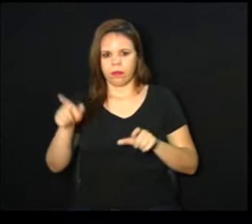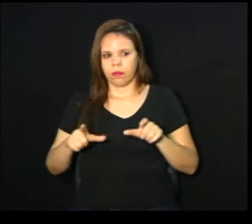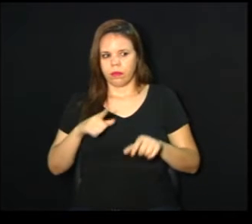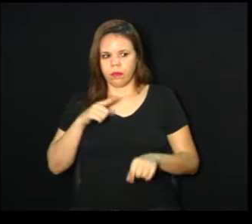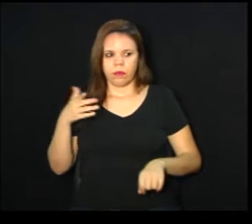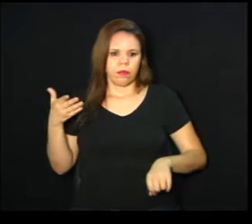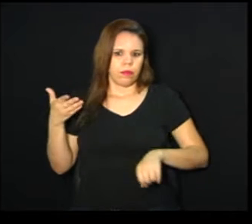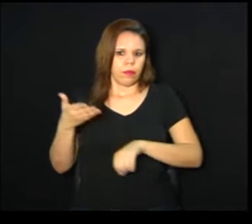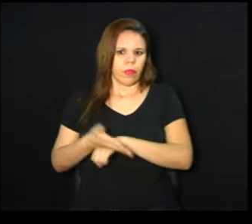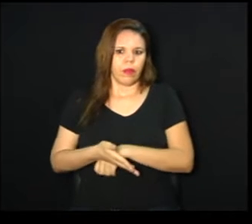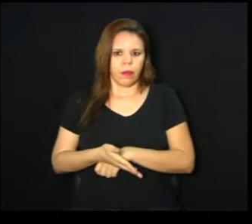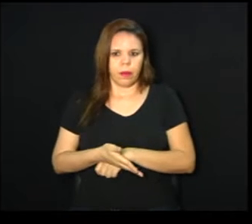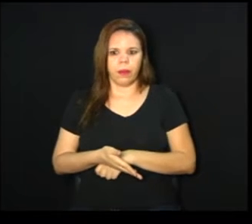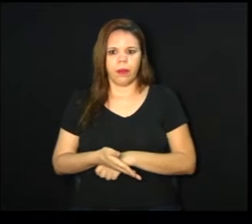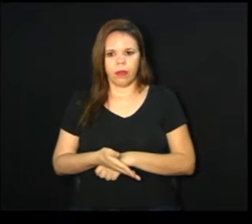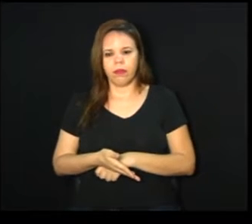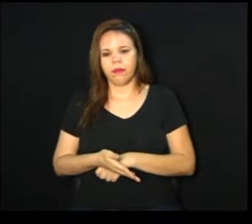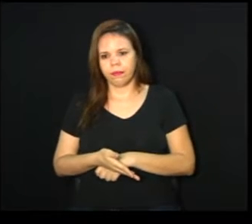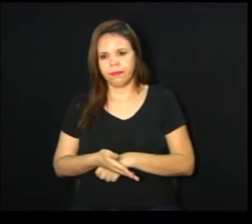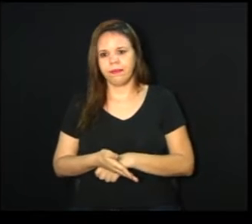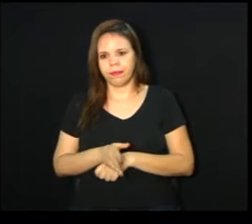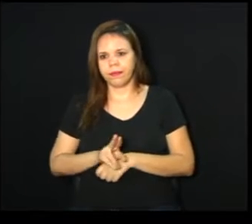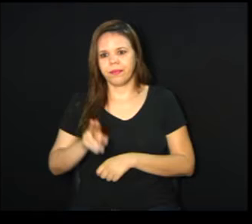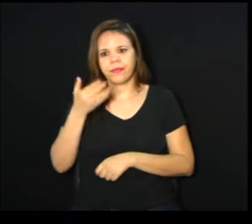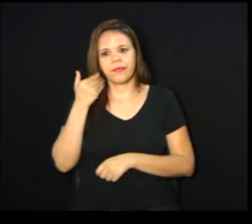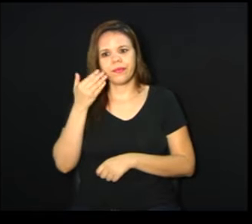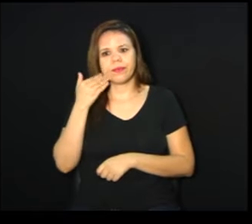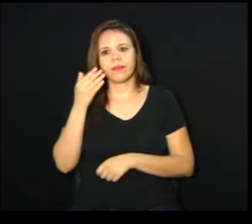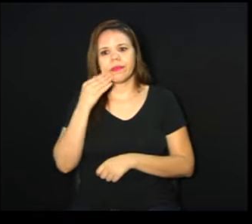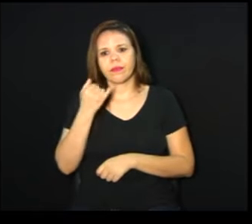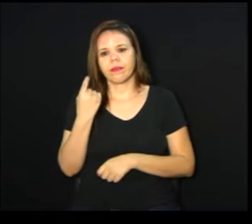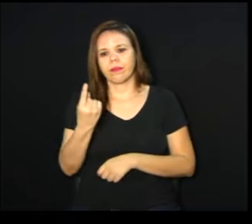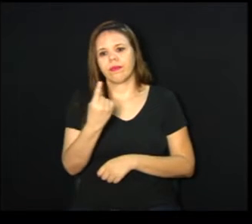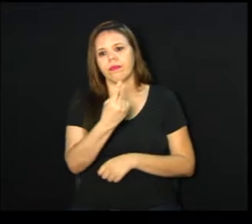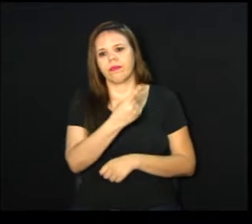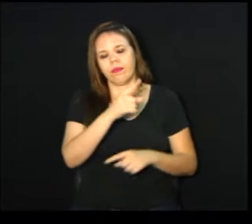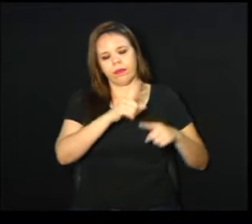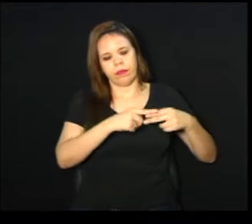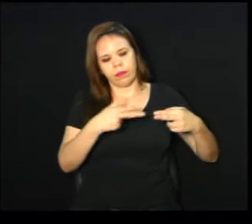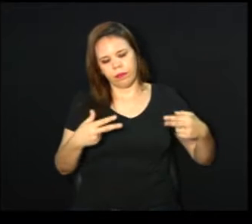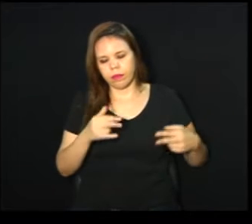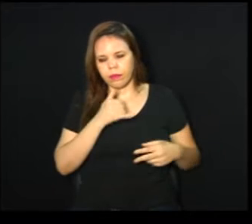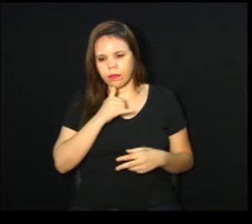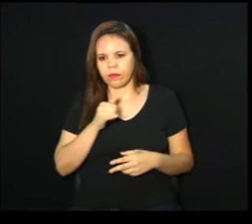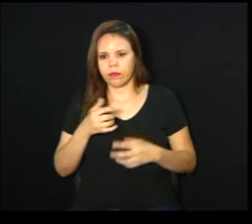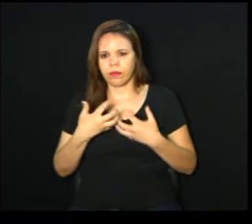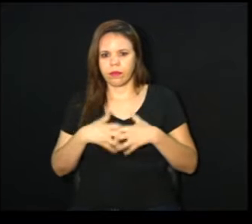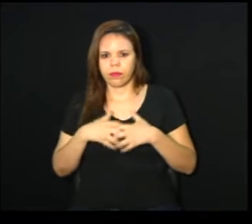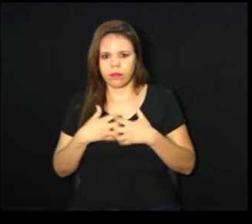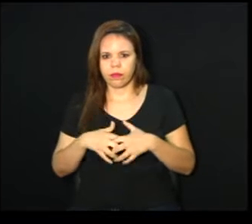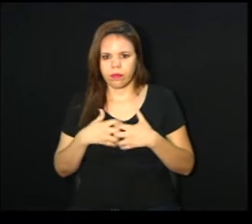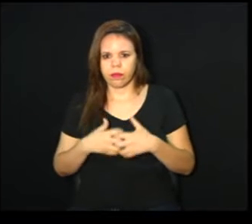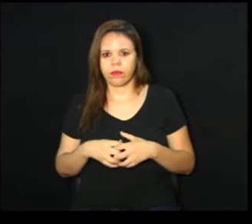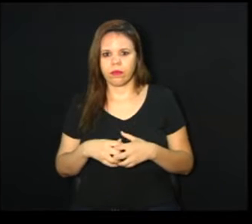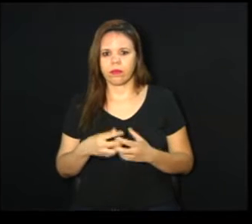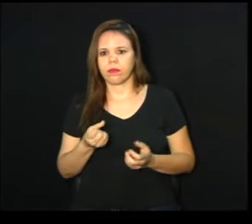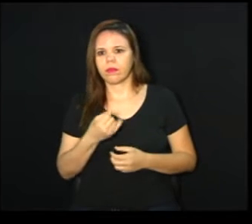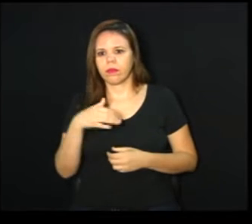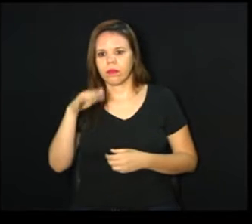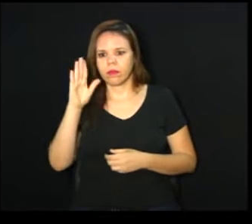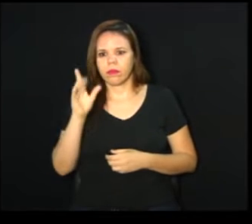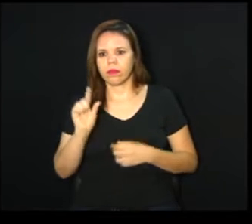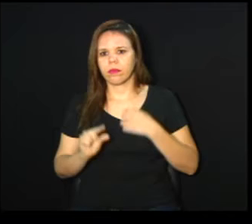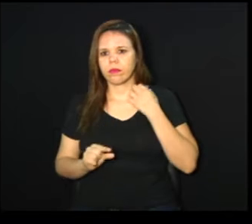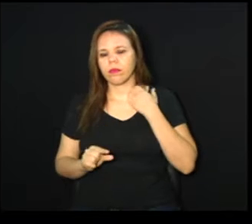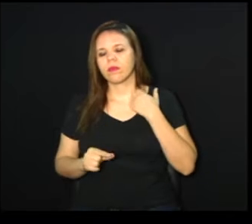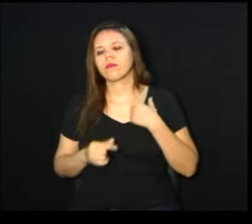acesso ao consumo individual de cada equipamento, saber qual é o funcionamento do seu equipamento, qual é o equipamento que está consumindo mais ou menos energia,